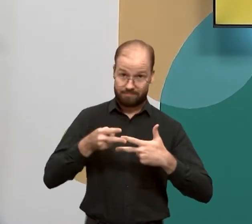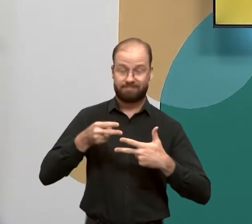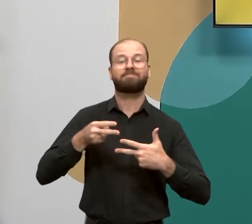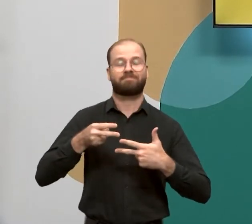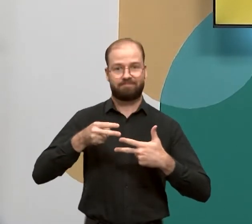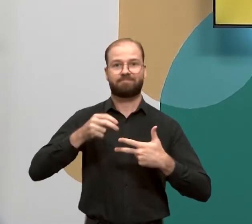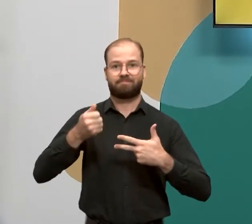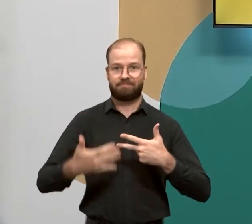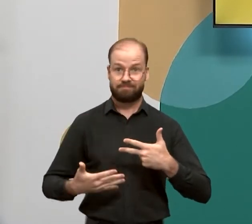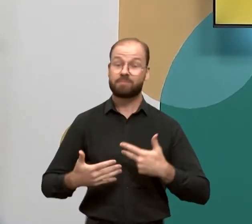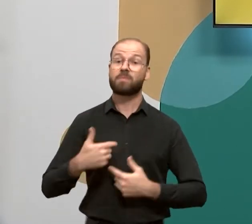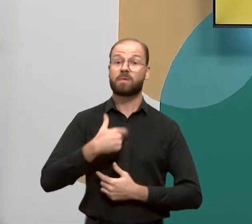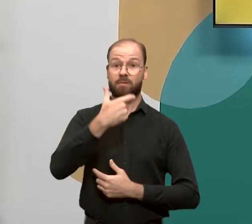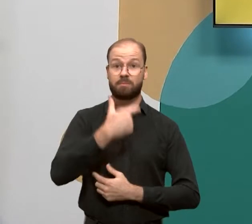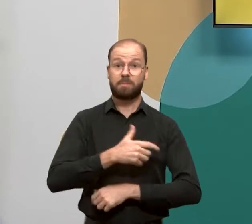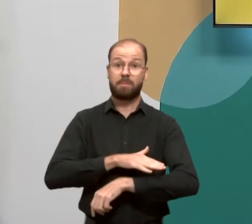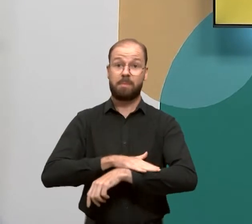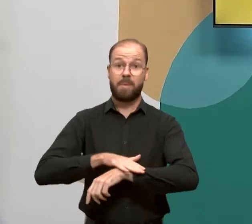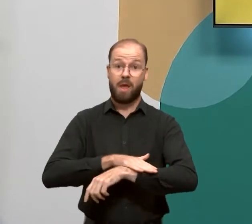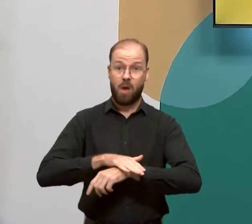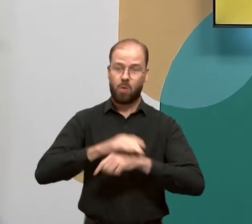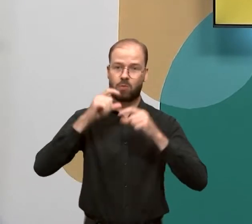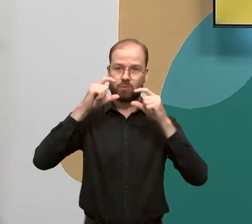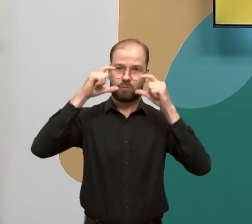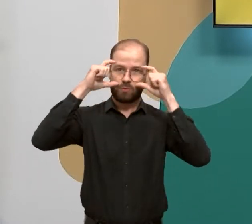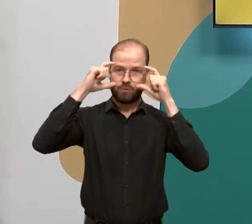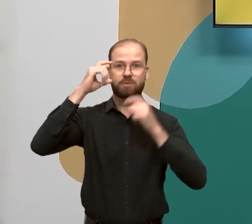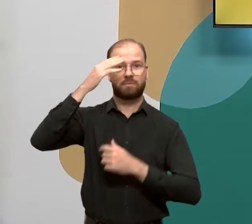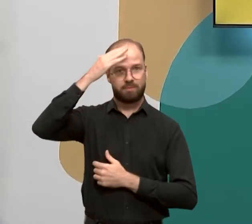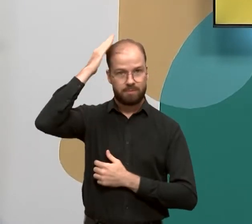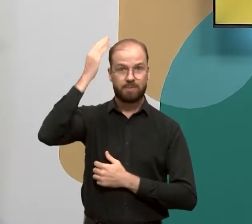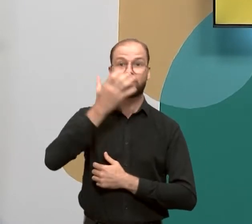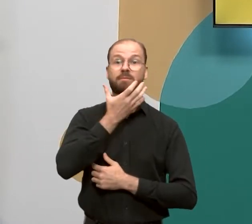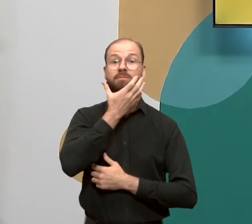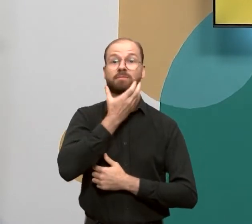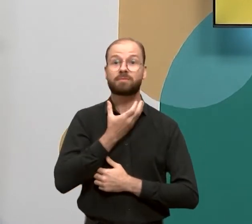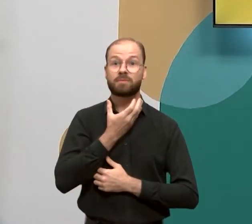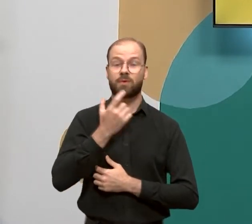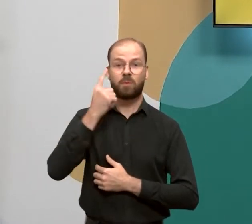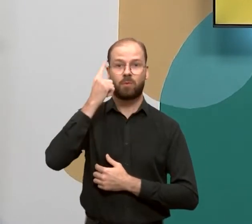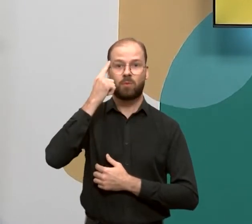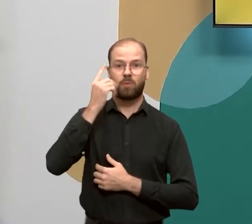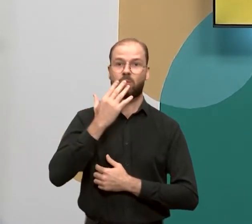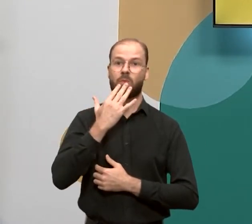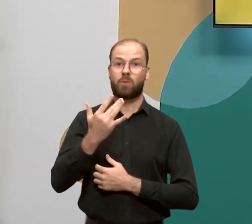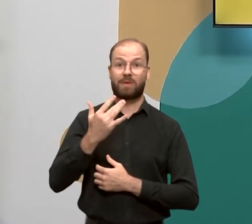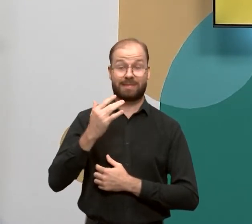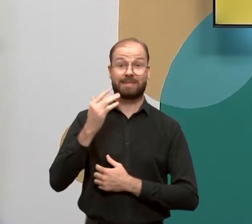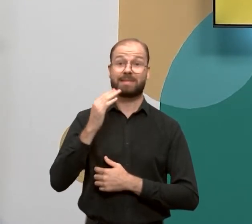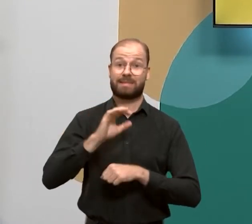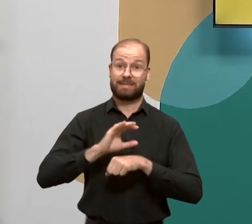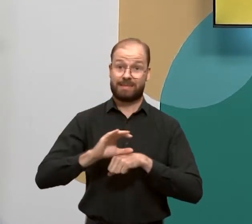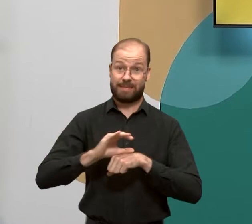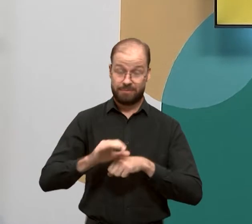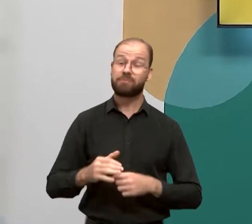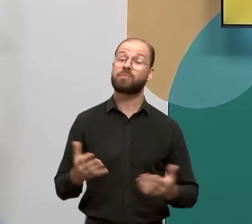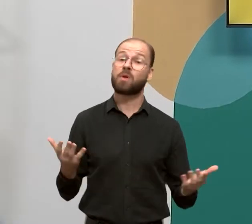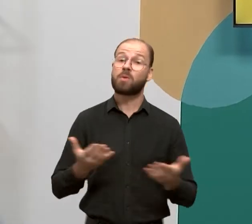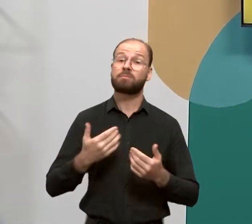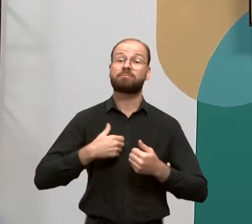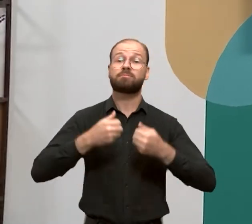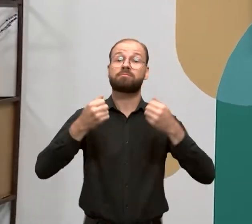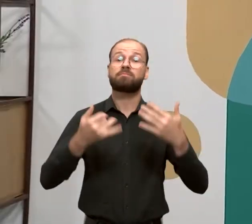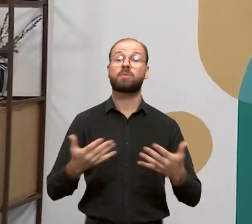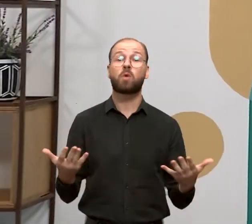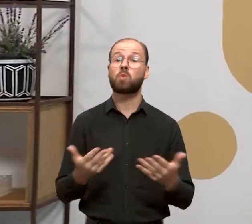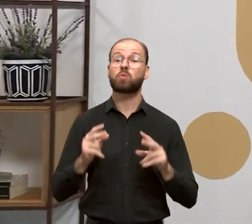cabelos castanhos, barba cerrada e óculos de grau com armação na cor cinza. Como eu disse antes, o tema de hoje é a